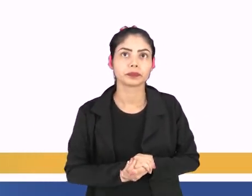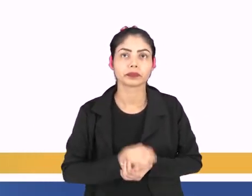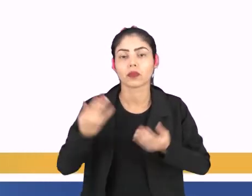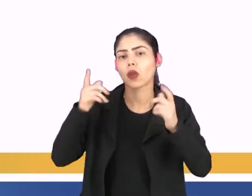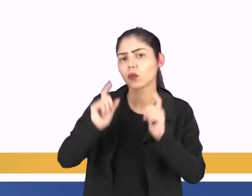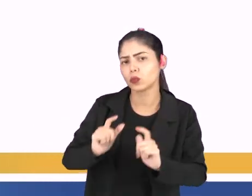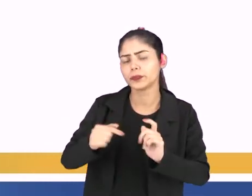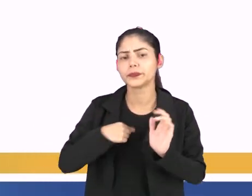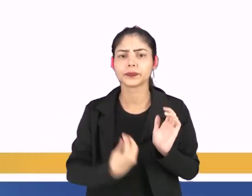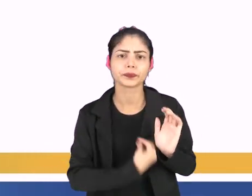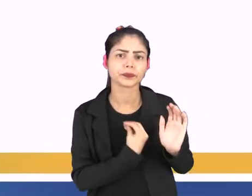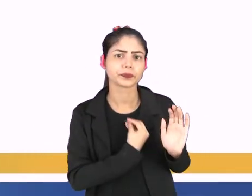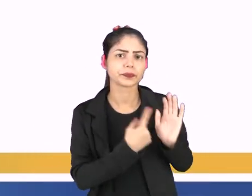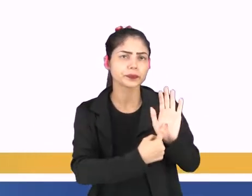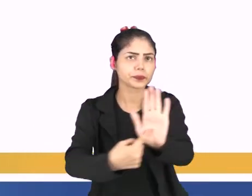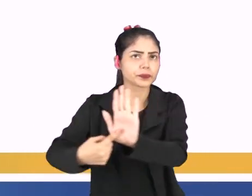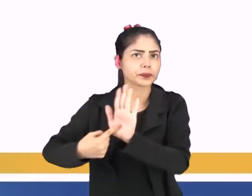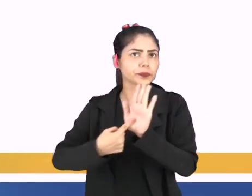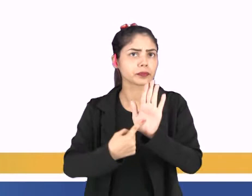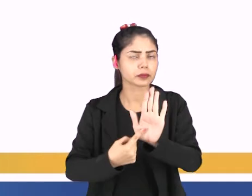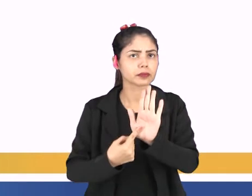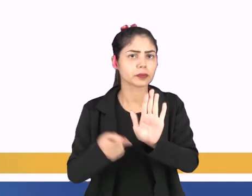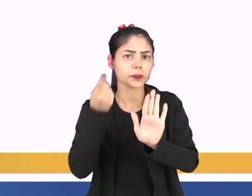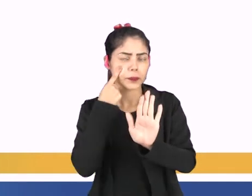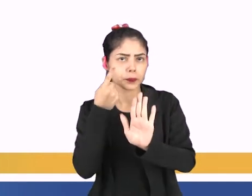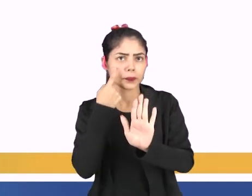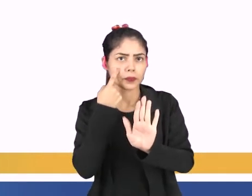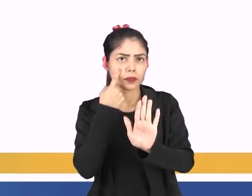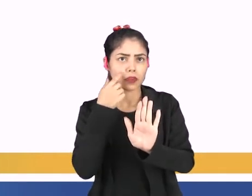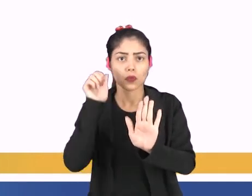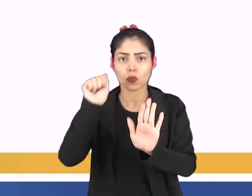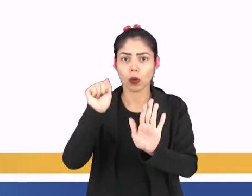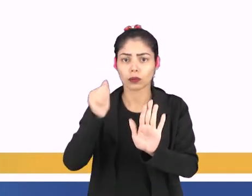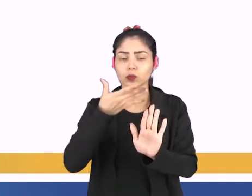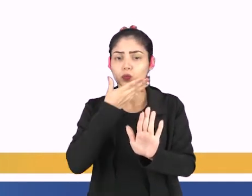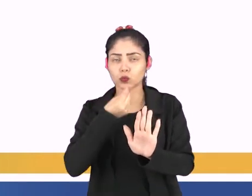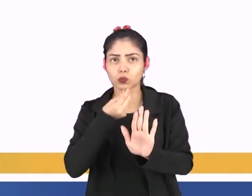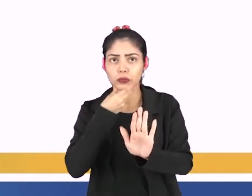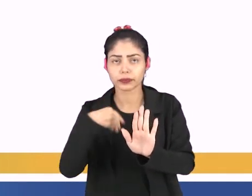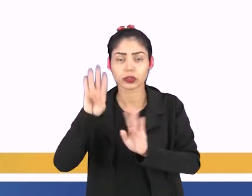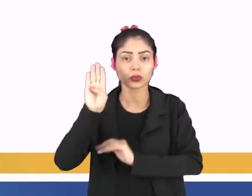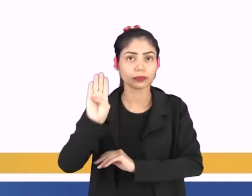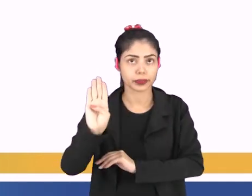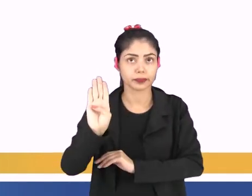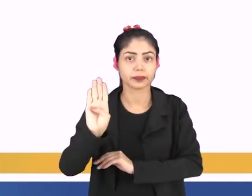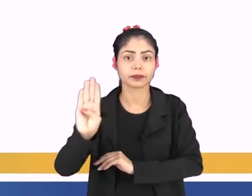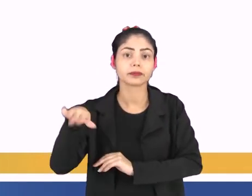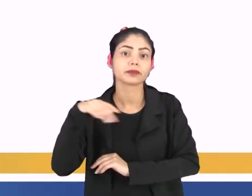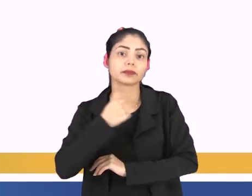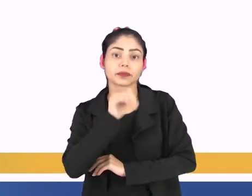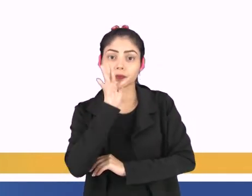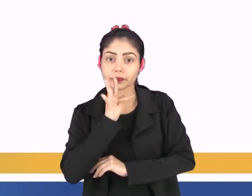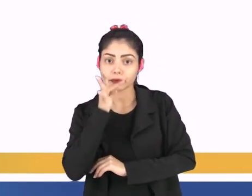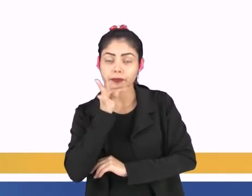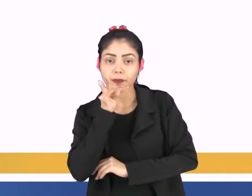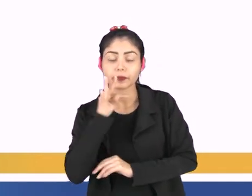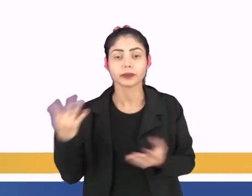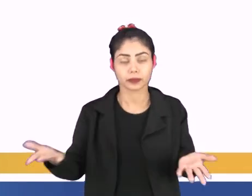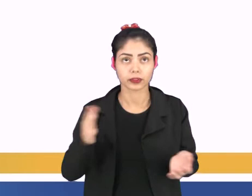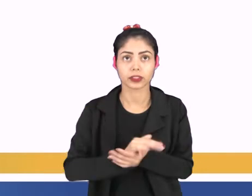onde apresenta que o A representa o sexo masculino e o B o sexo feminino, nós temos duas